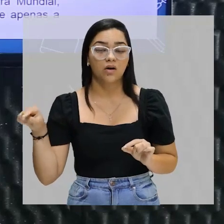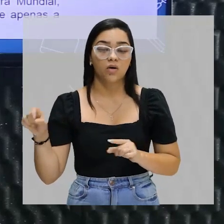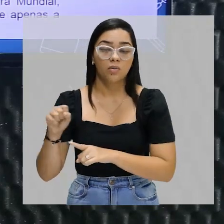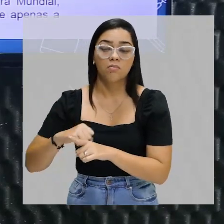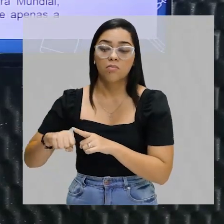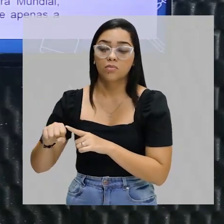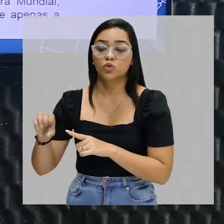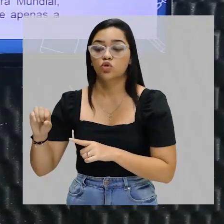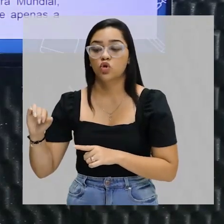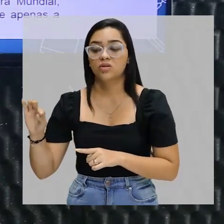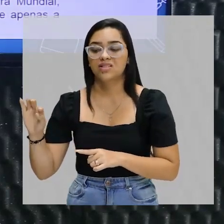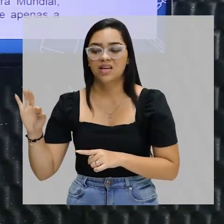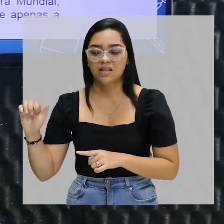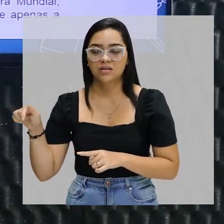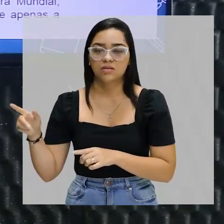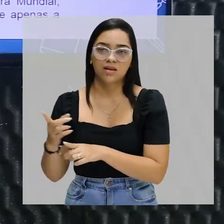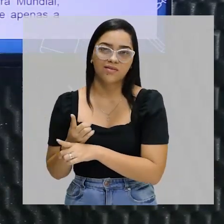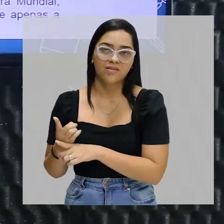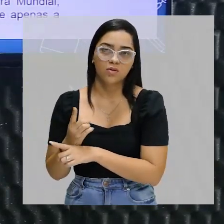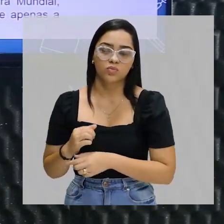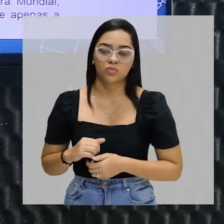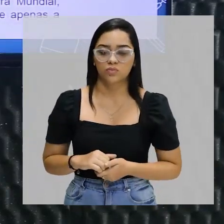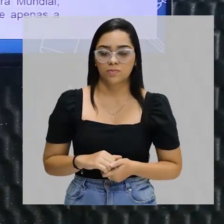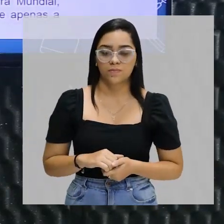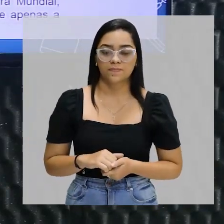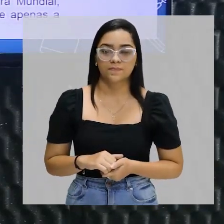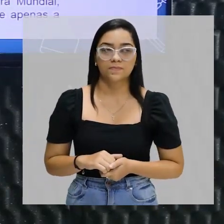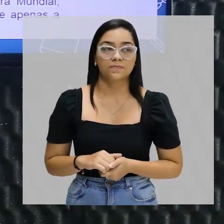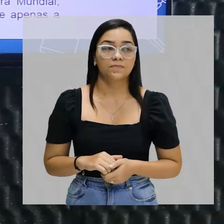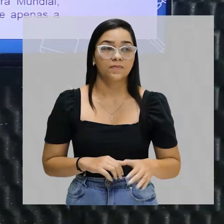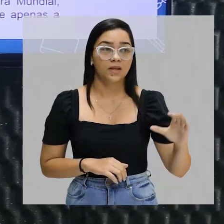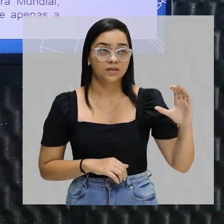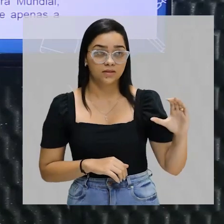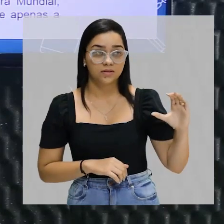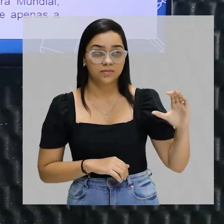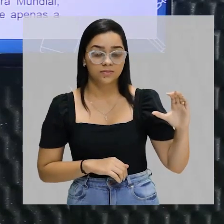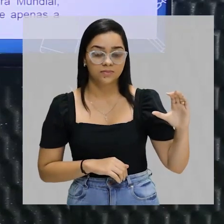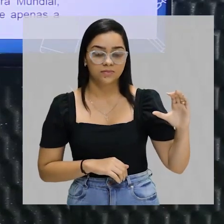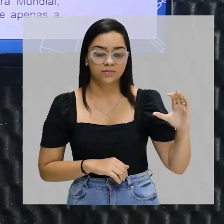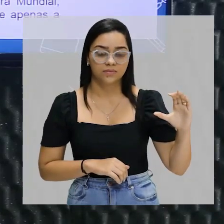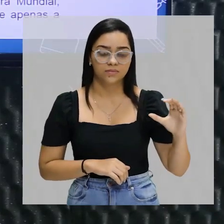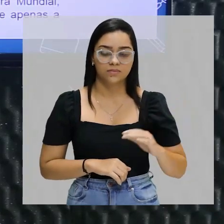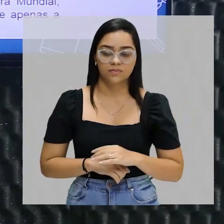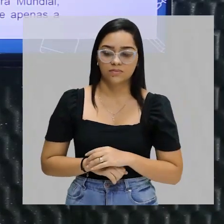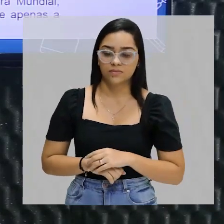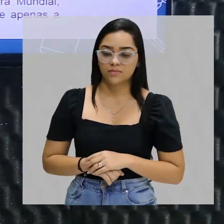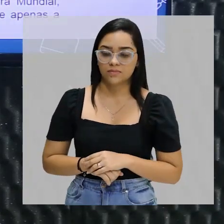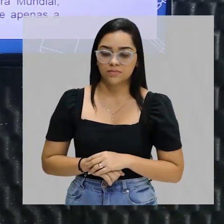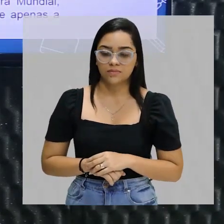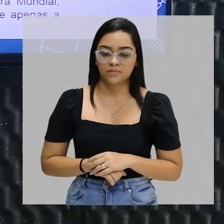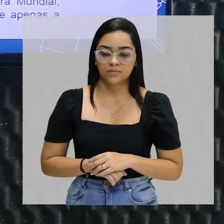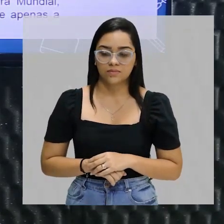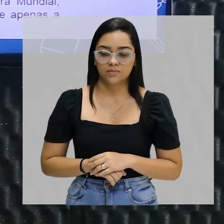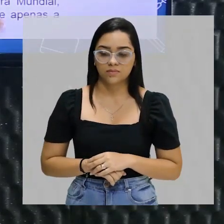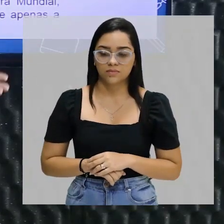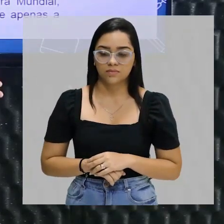socialista então isso aqui é falso galera tá letra C Alemanha ocidental ganhou